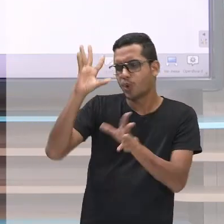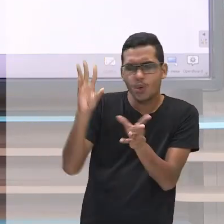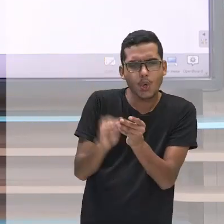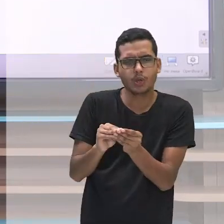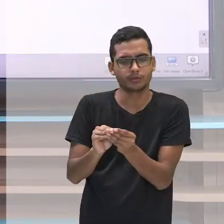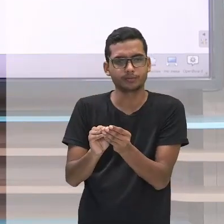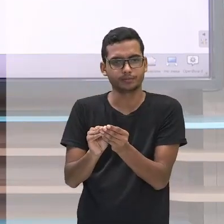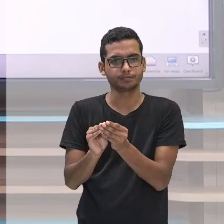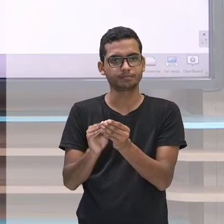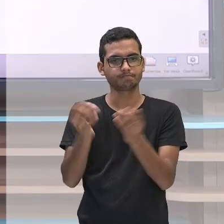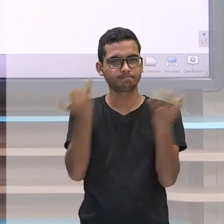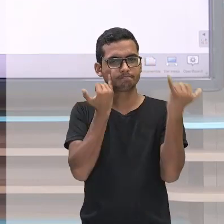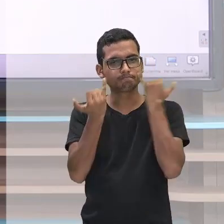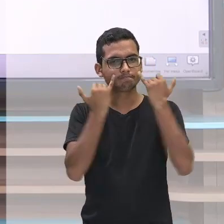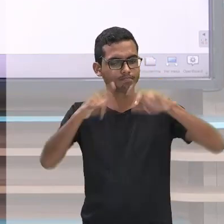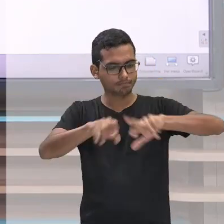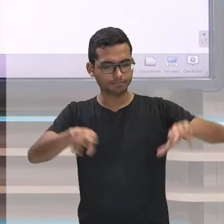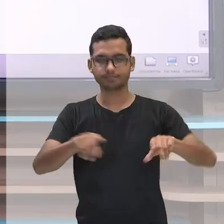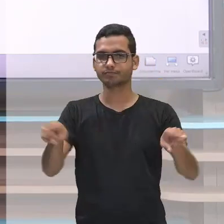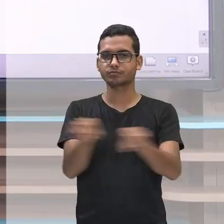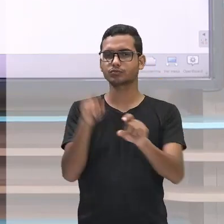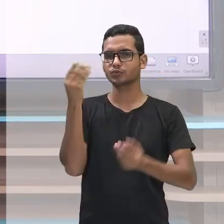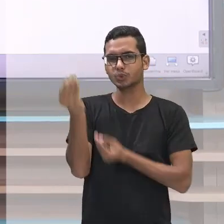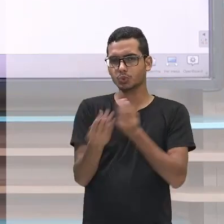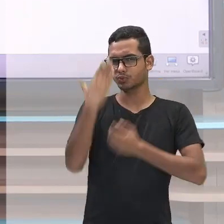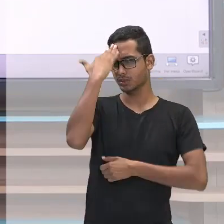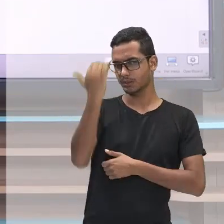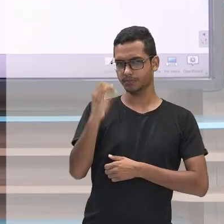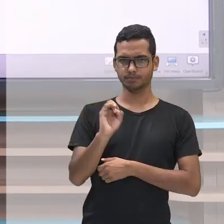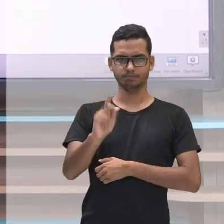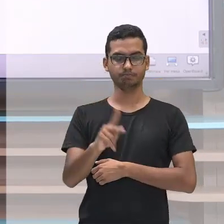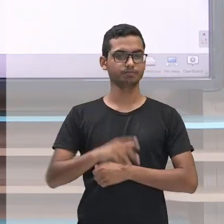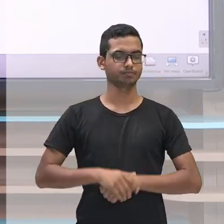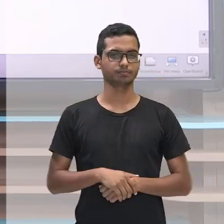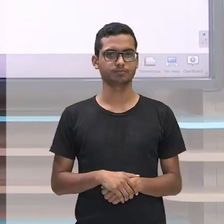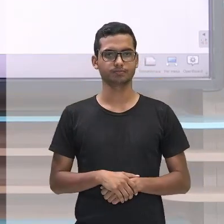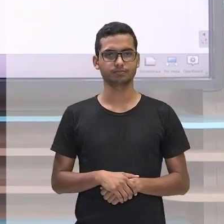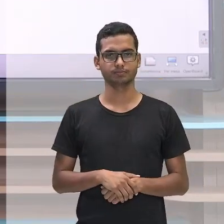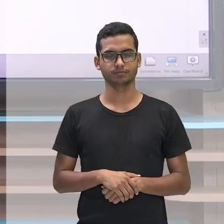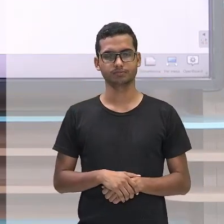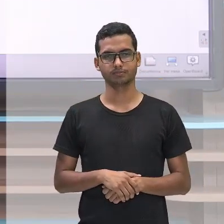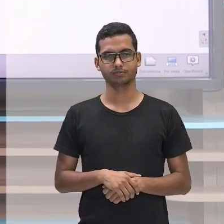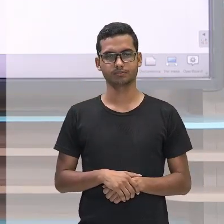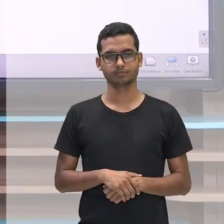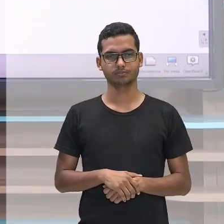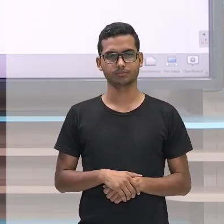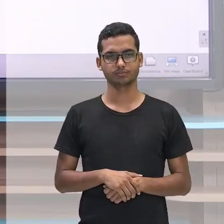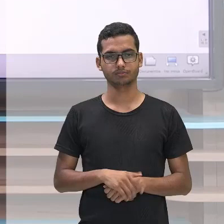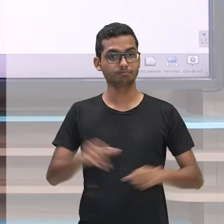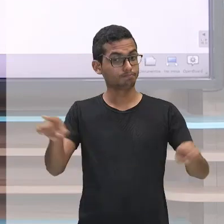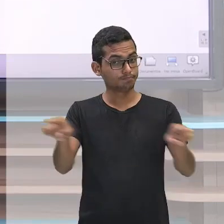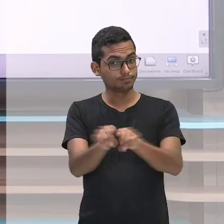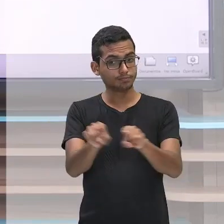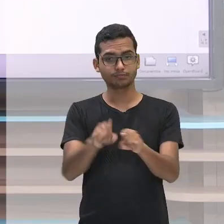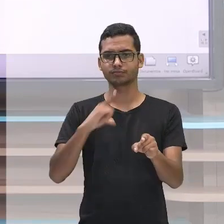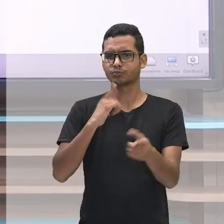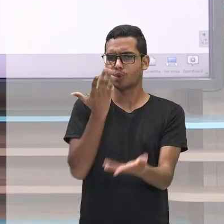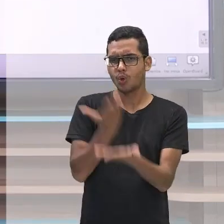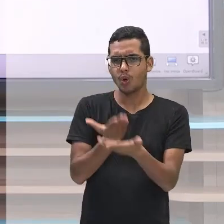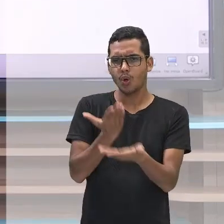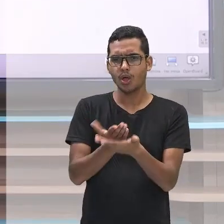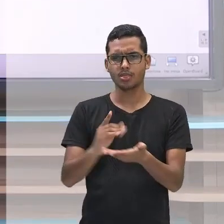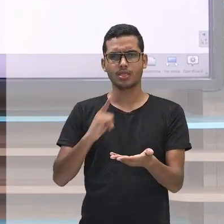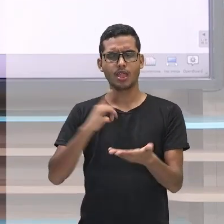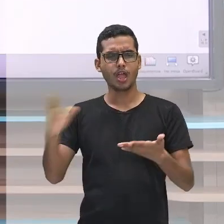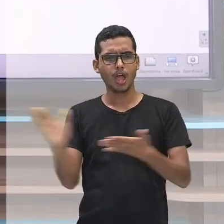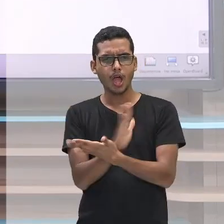a esses dados, como é que é feito. E além disso também nós vamos verificar nessa aula, a gente tem aí algumas